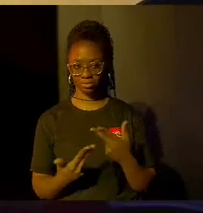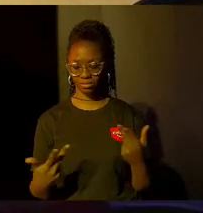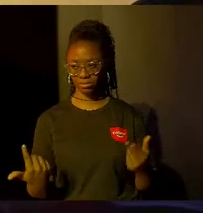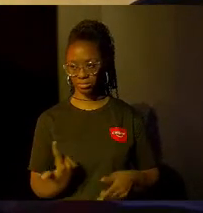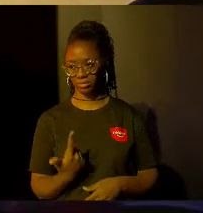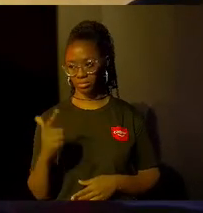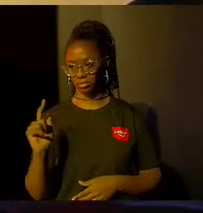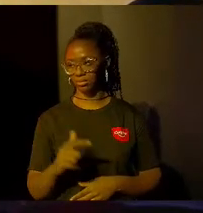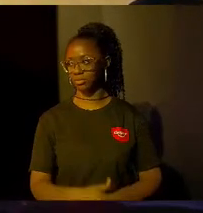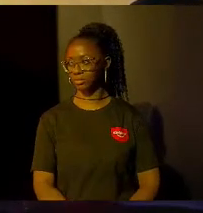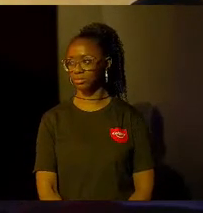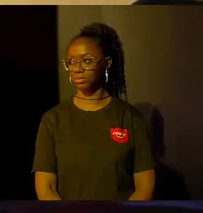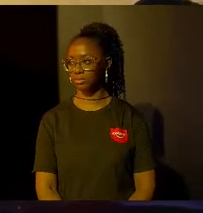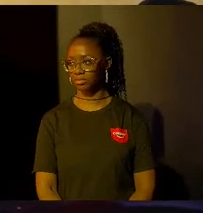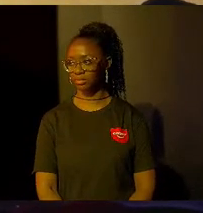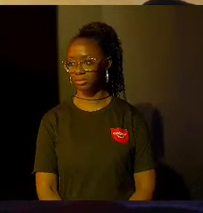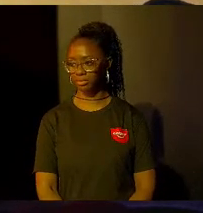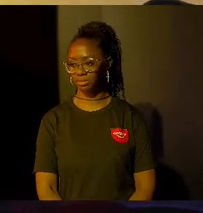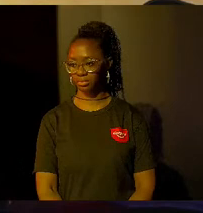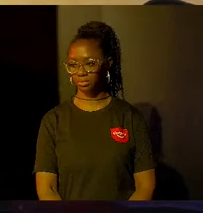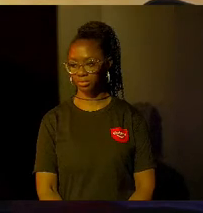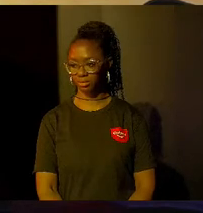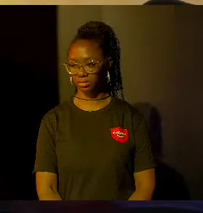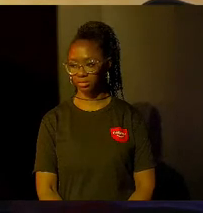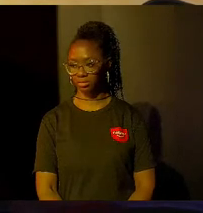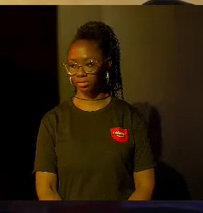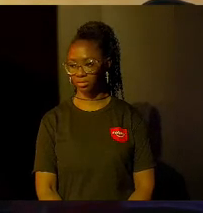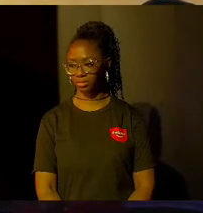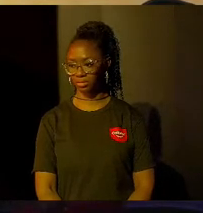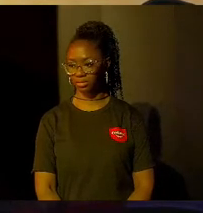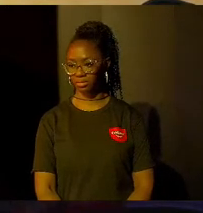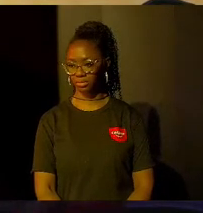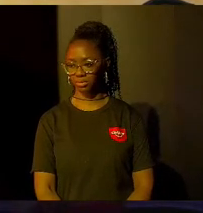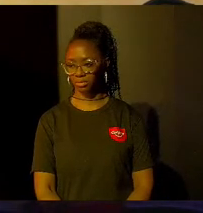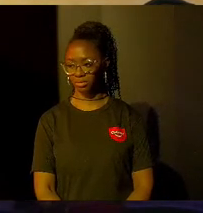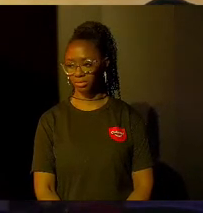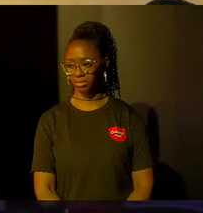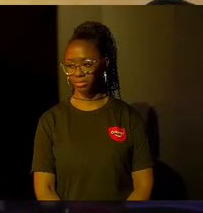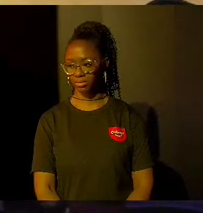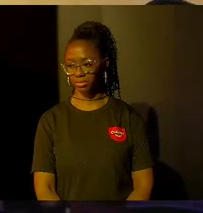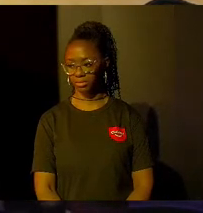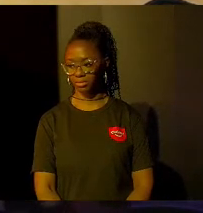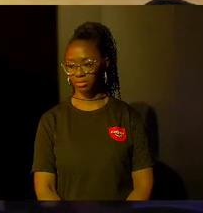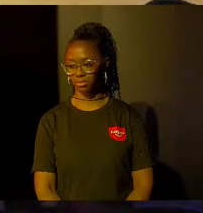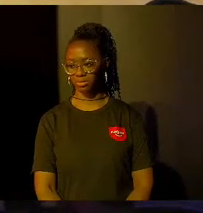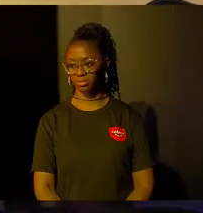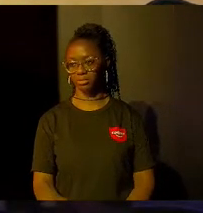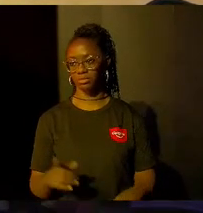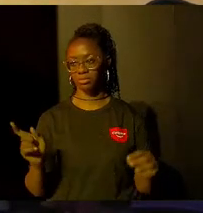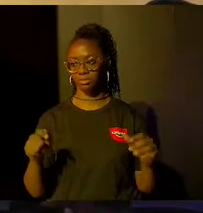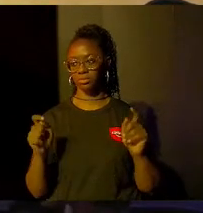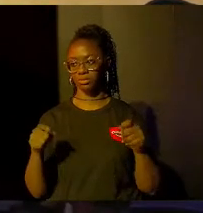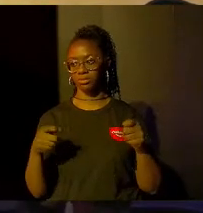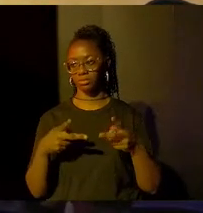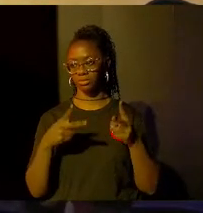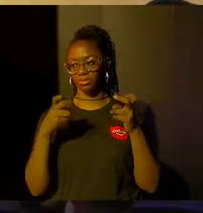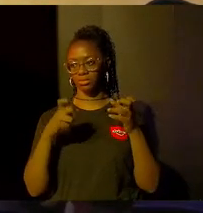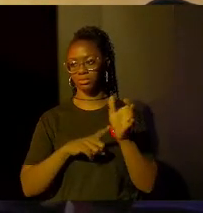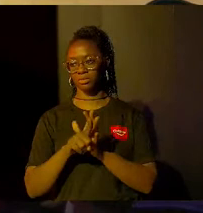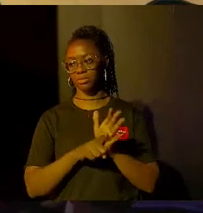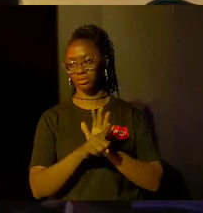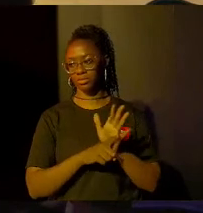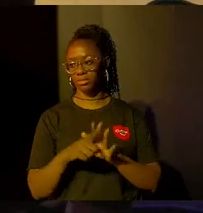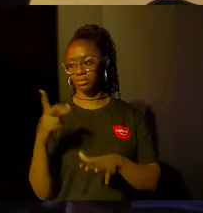assim dá para ver toda a tua pesquisa histórica e tal mas uma coisa que me interessou especialmente